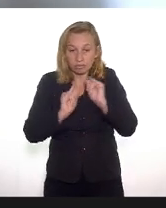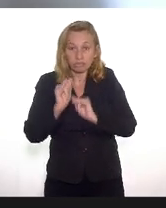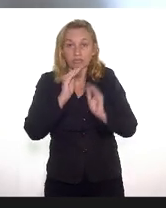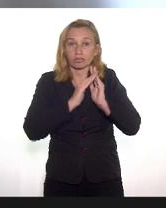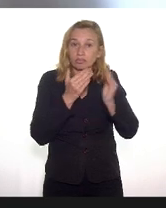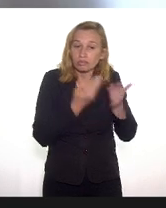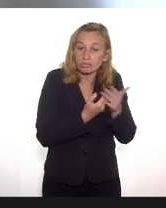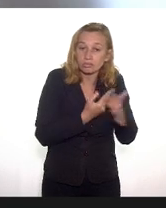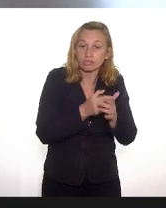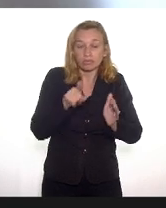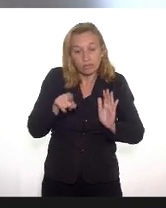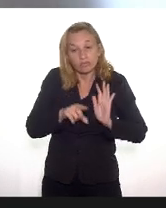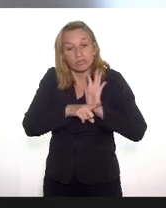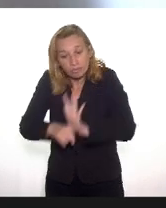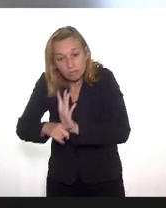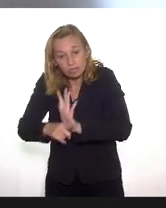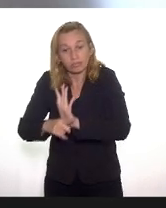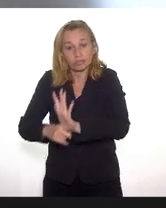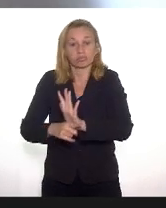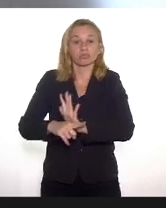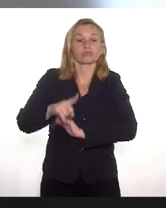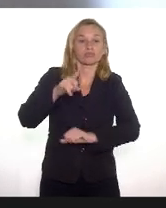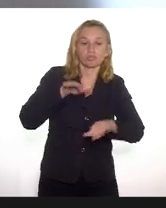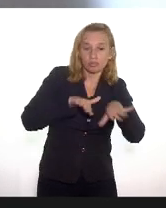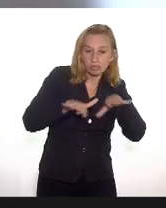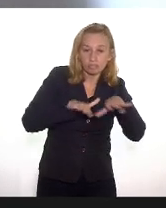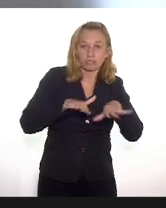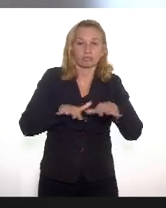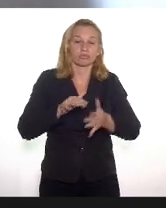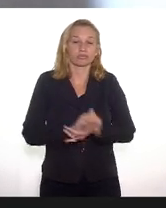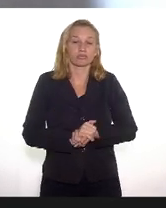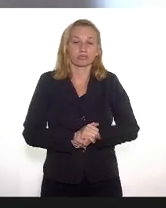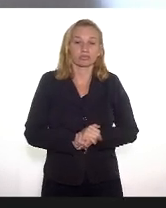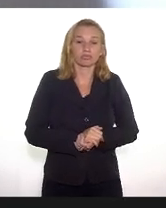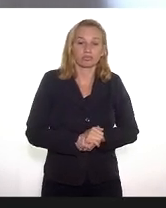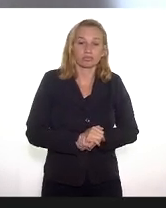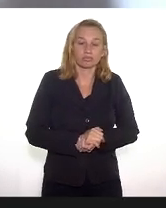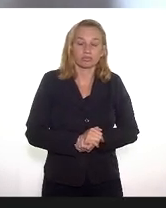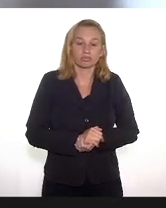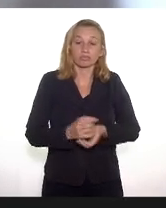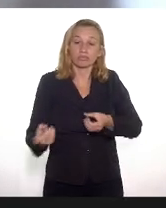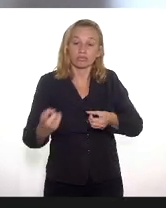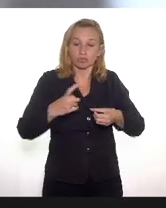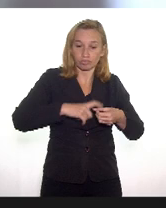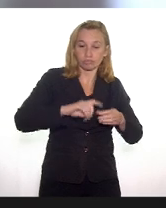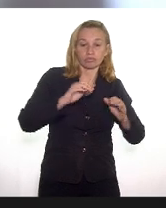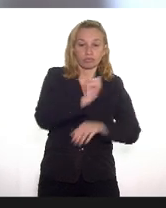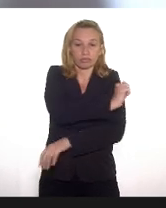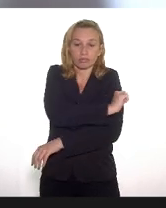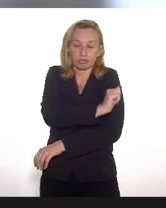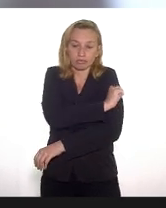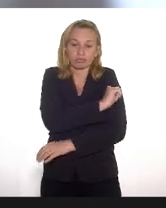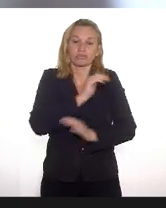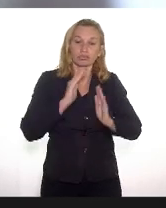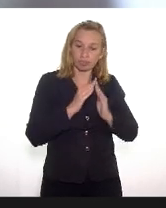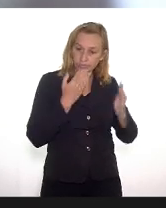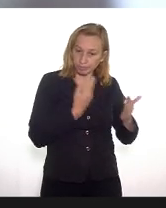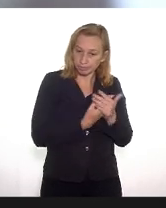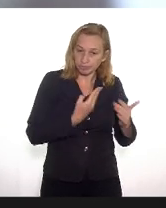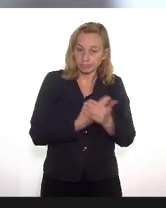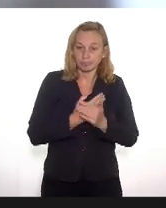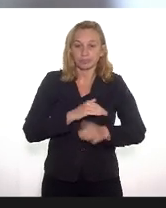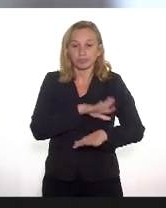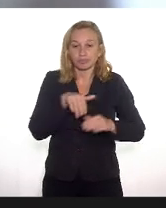elas ajudassem nesse movimento. Né? Não só o professor regente é convidado, mas toda a equipe de